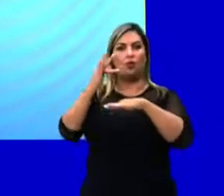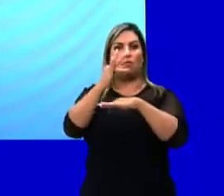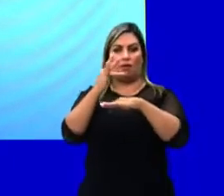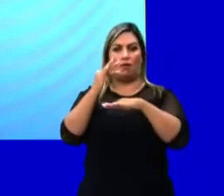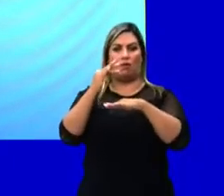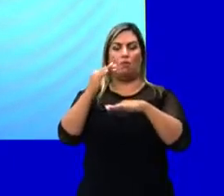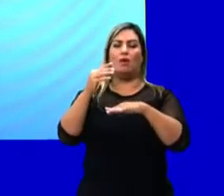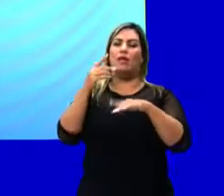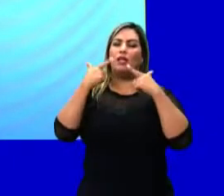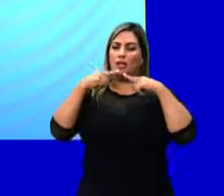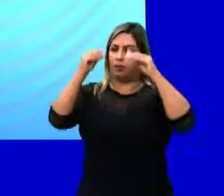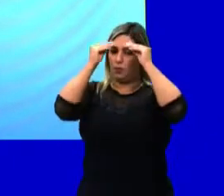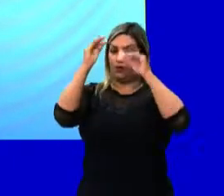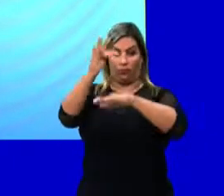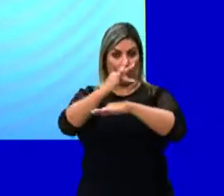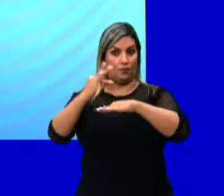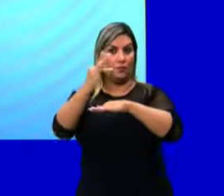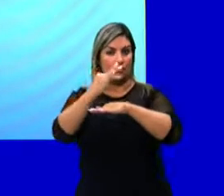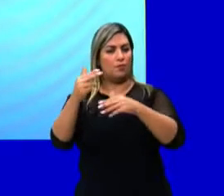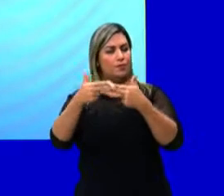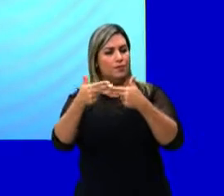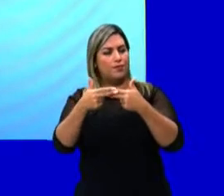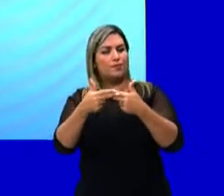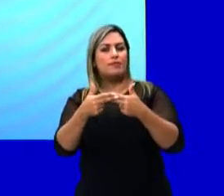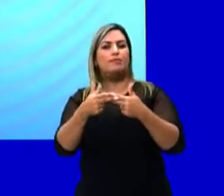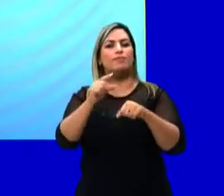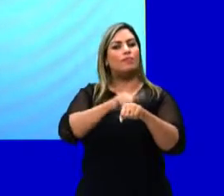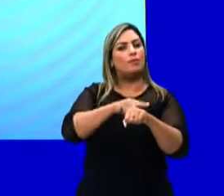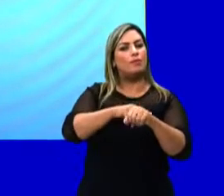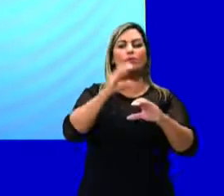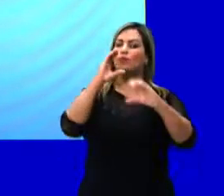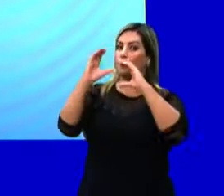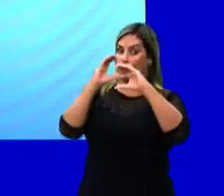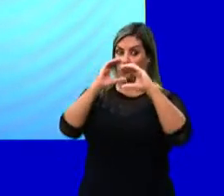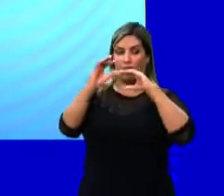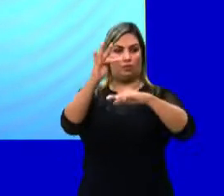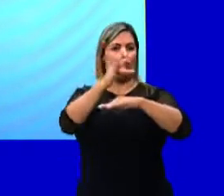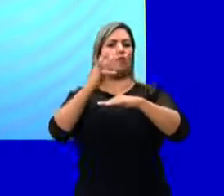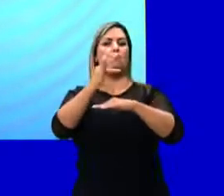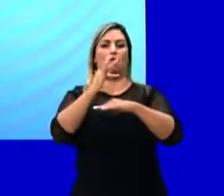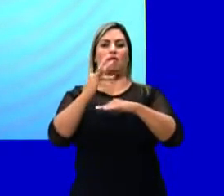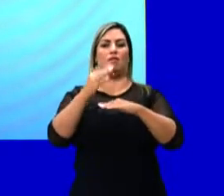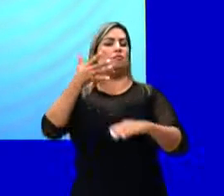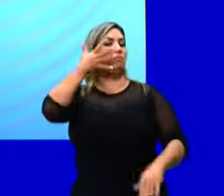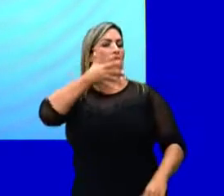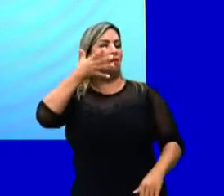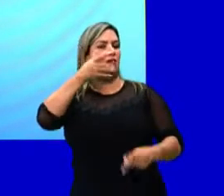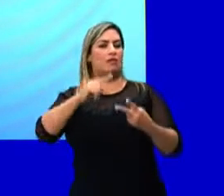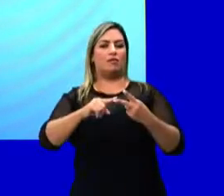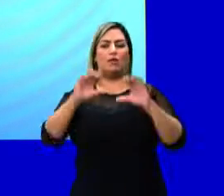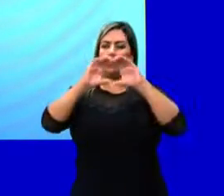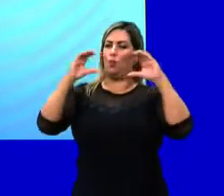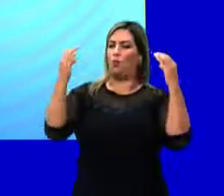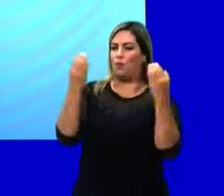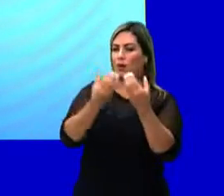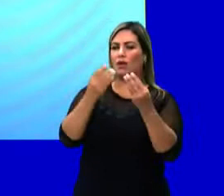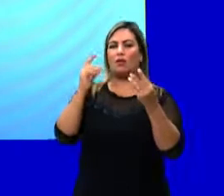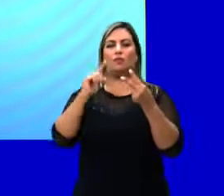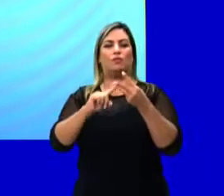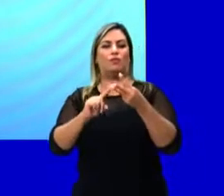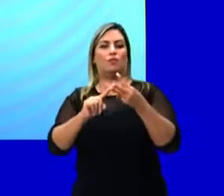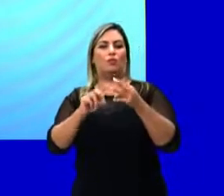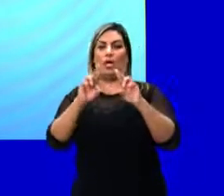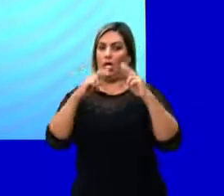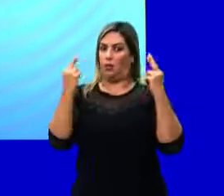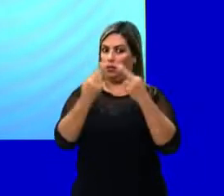formalmente, né? Uma linguagem formal é usada em situações comunicativas formais, como uma palestra, um congresso, uma